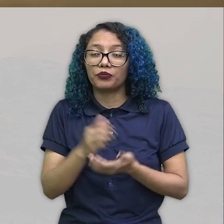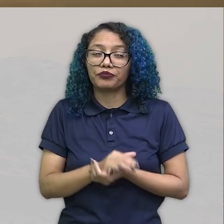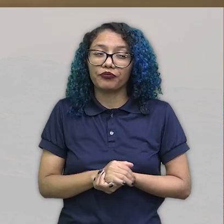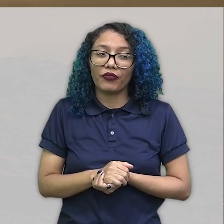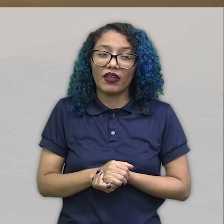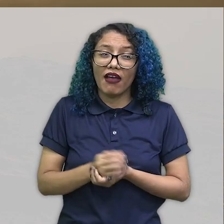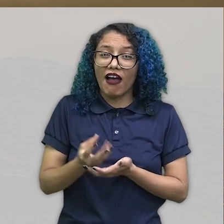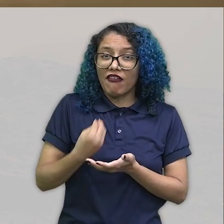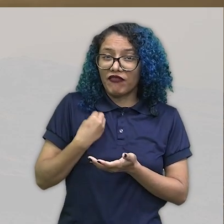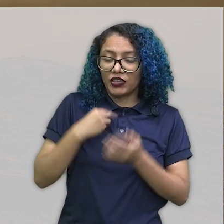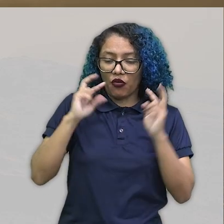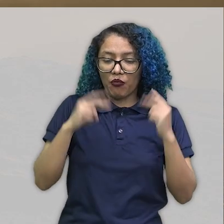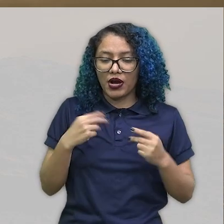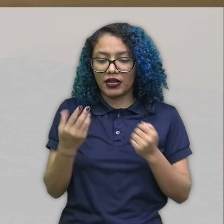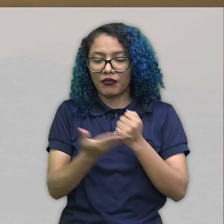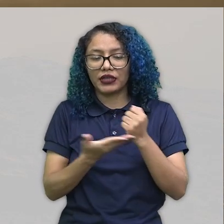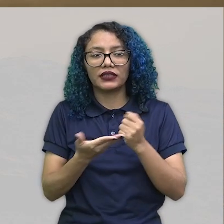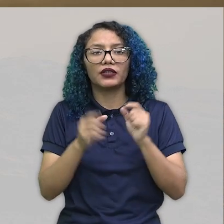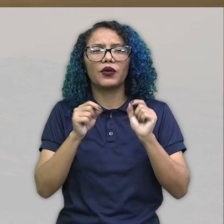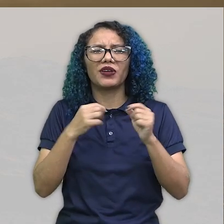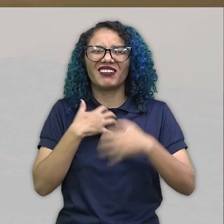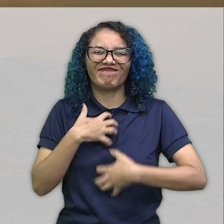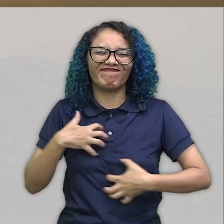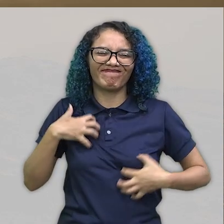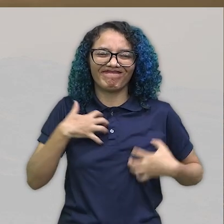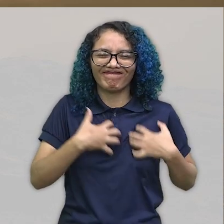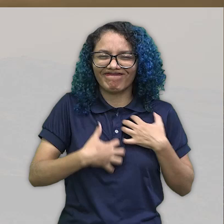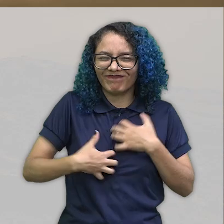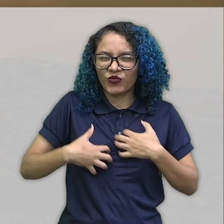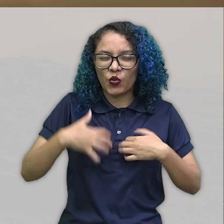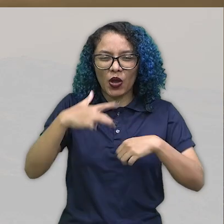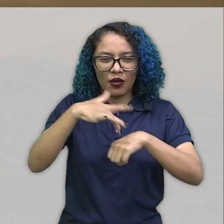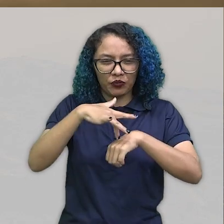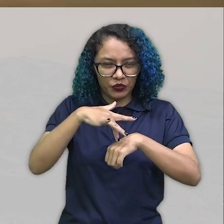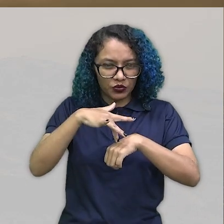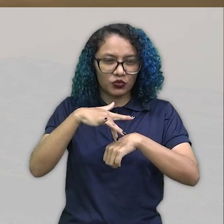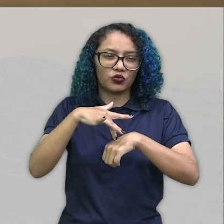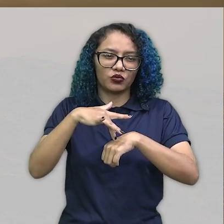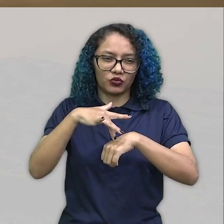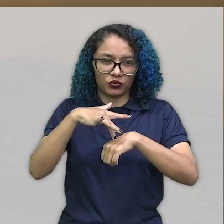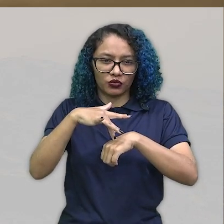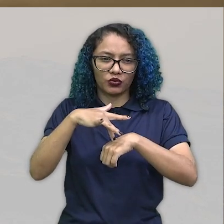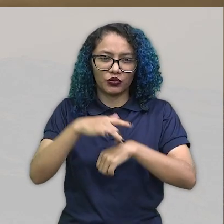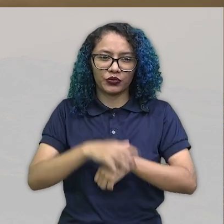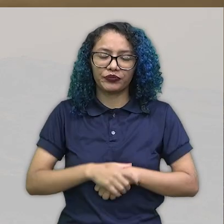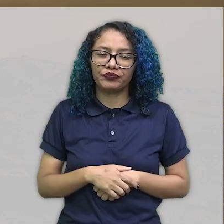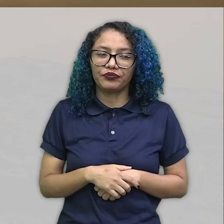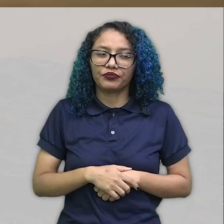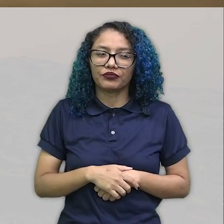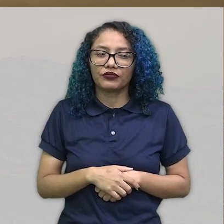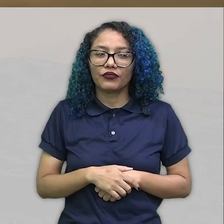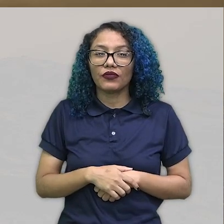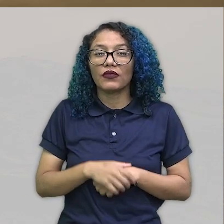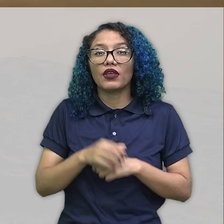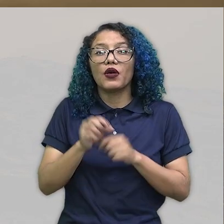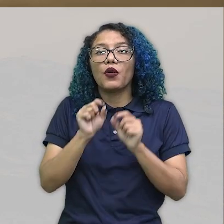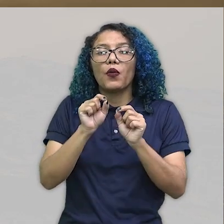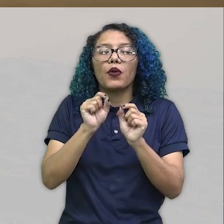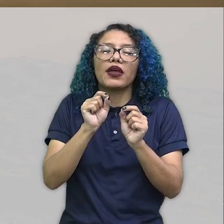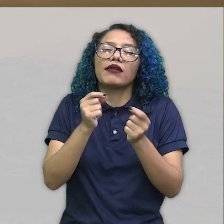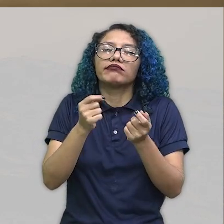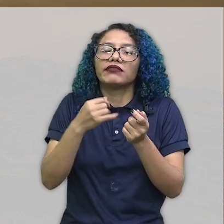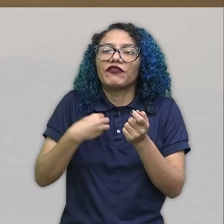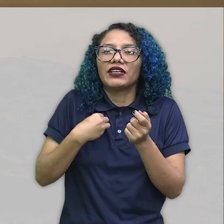onde? Na angústia, no absurdo, na náusea causada pela vida não possuir